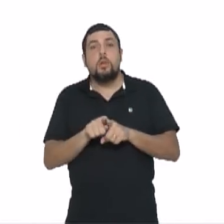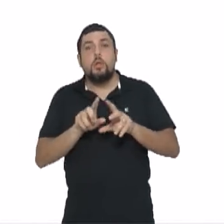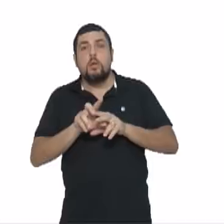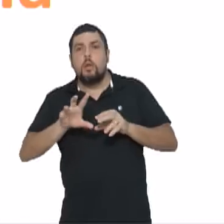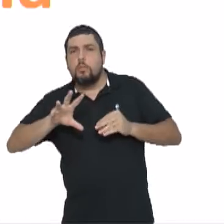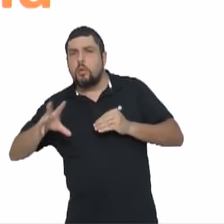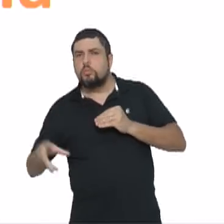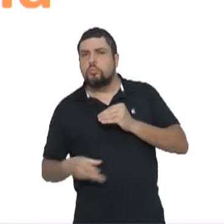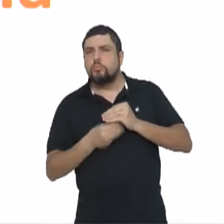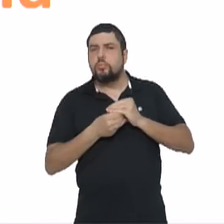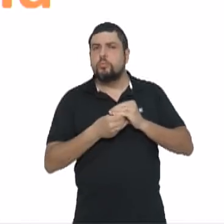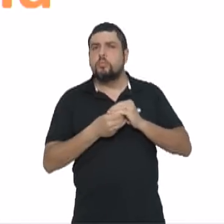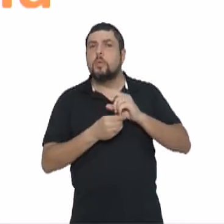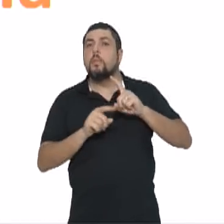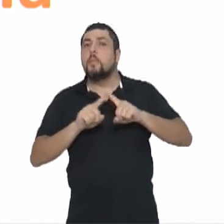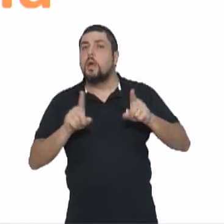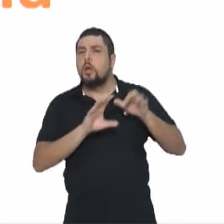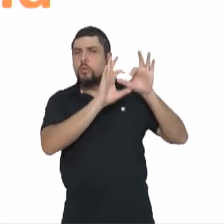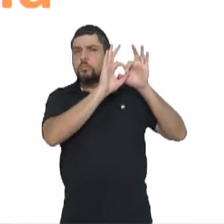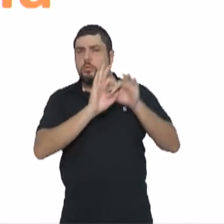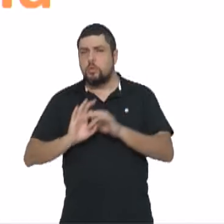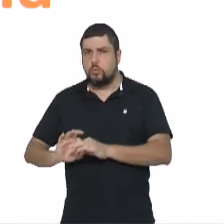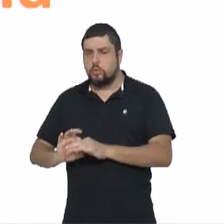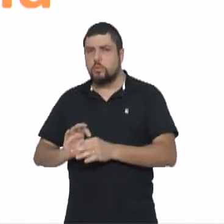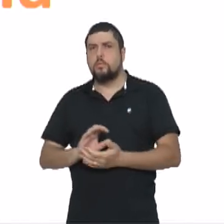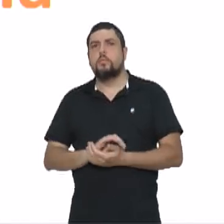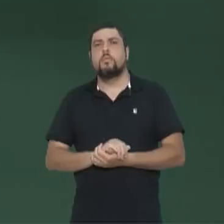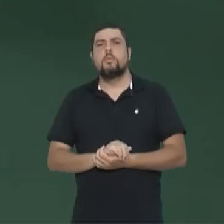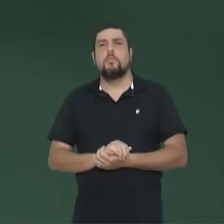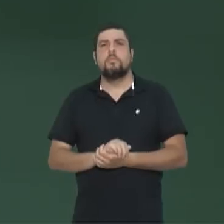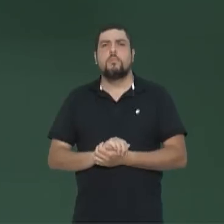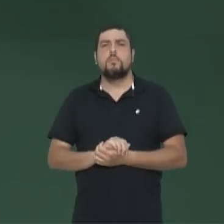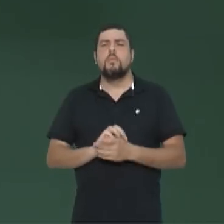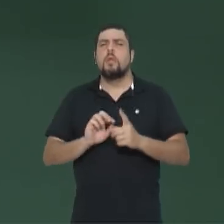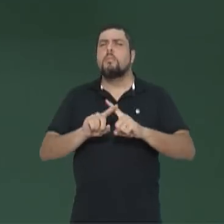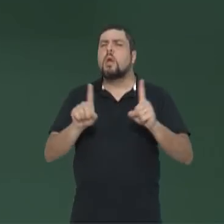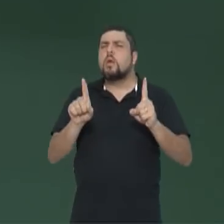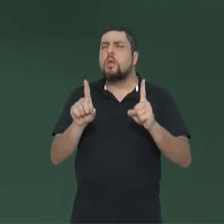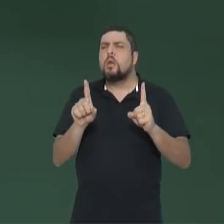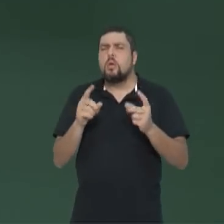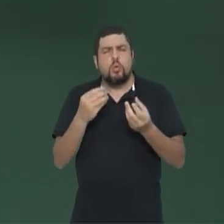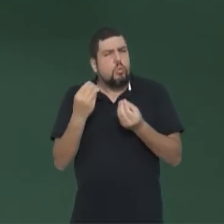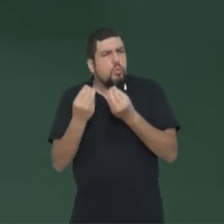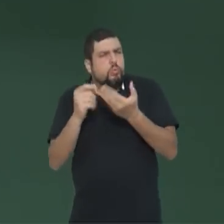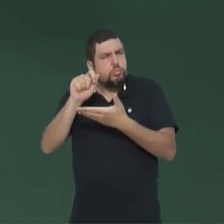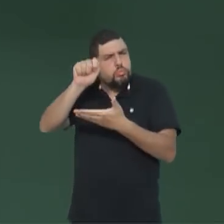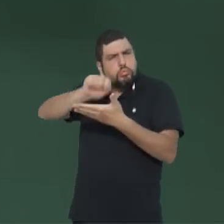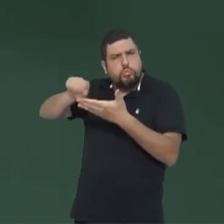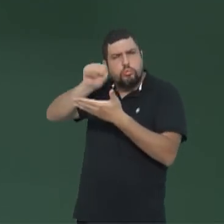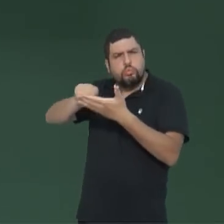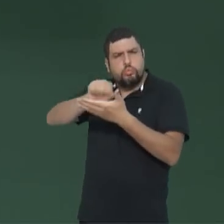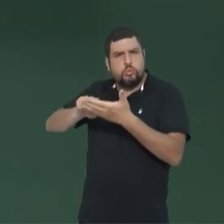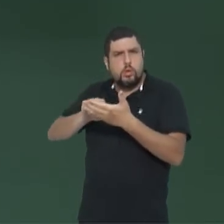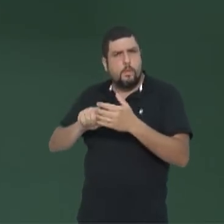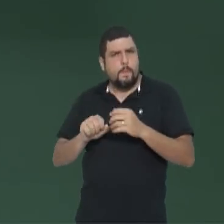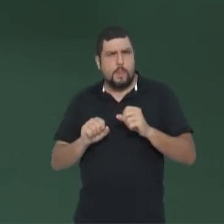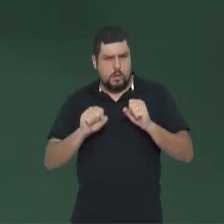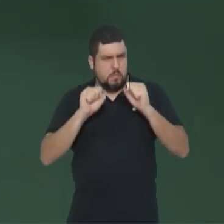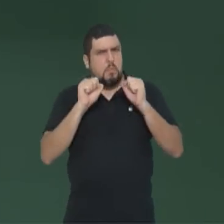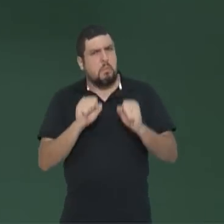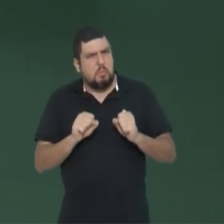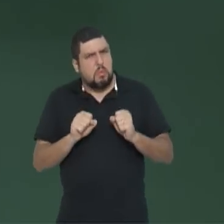do contexto. Então, como escrever uma notícia? Eu posso simplesmente ir jogando lá